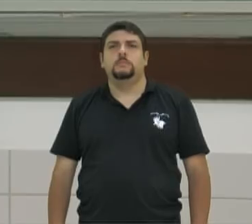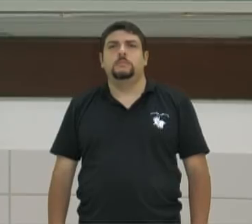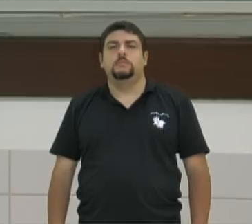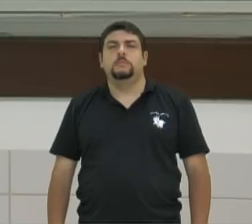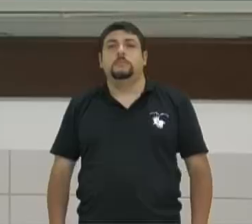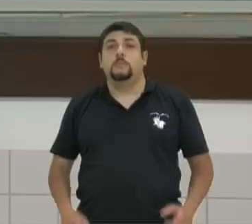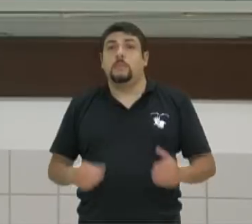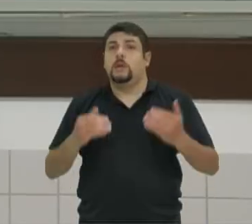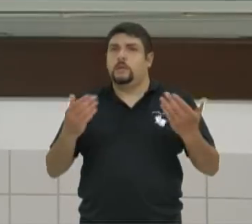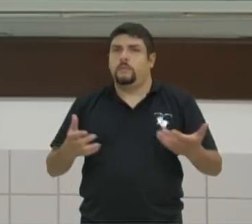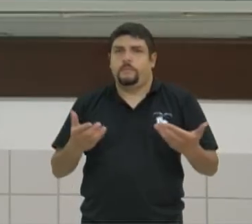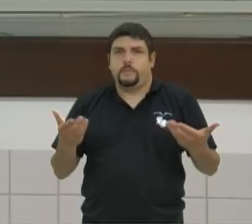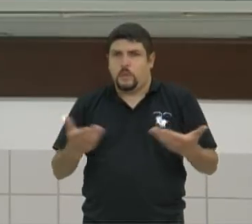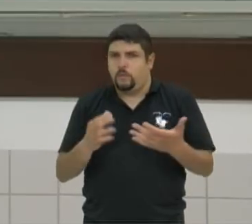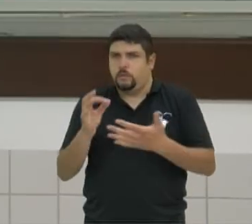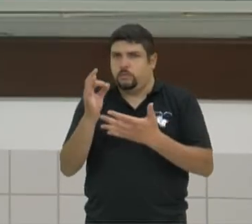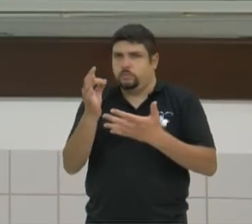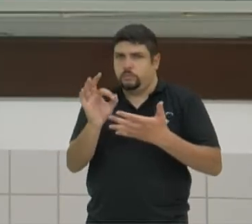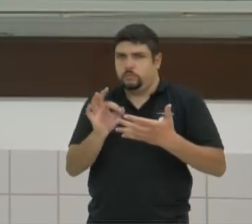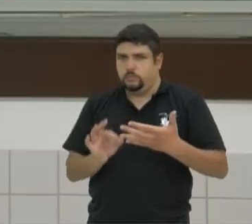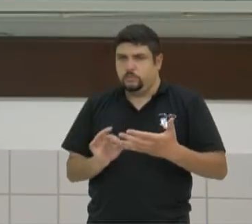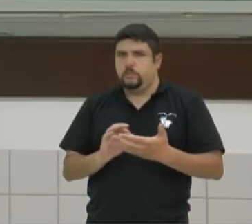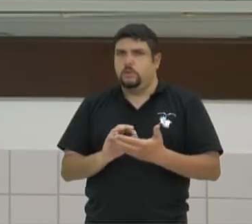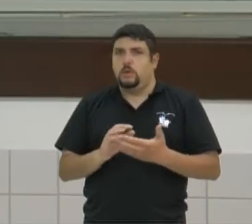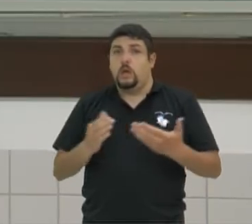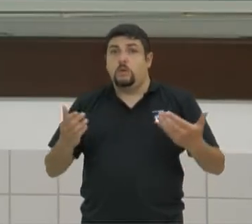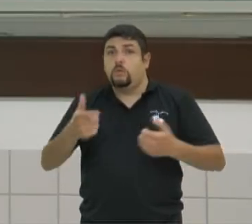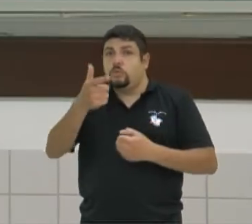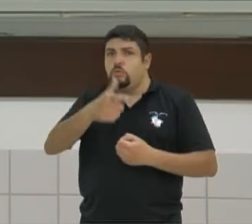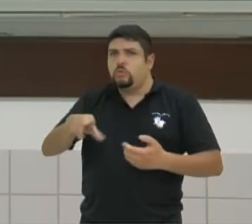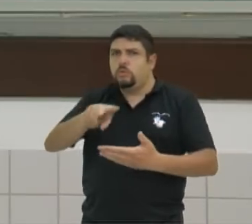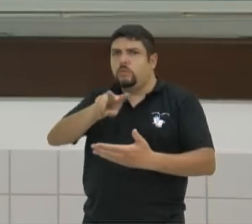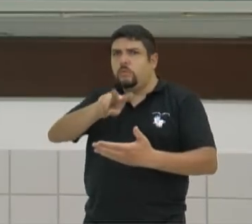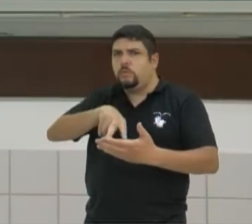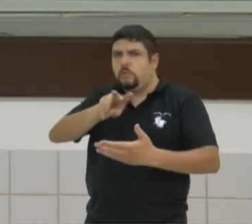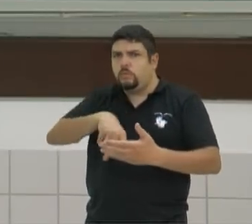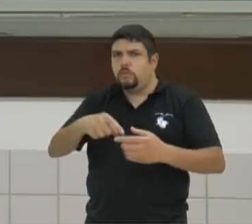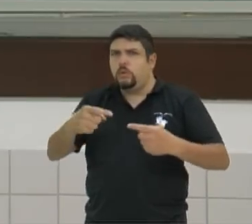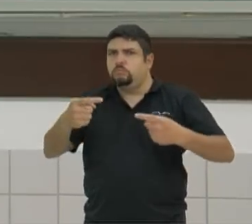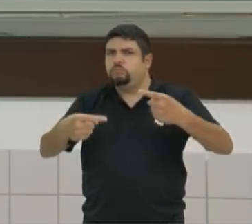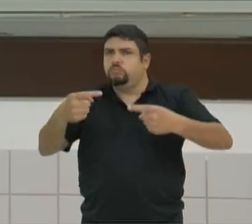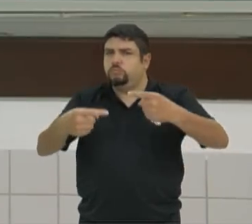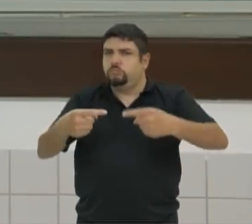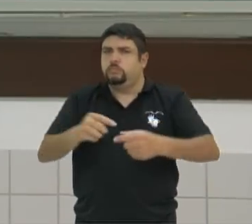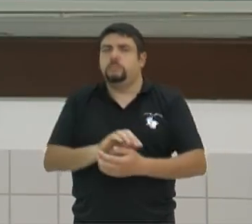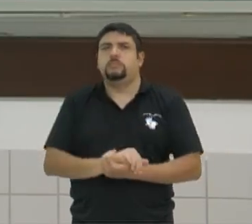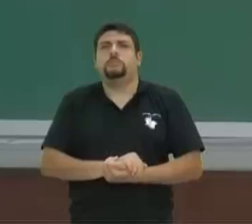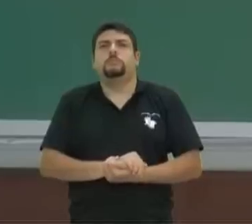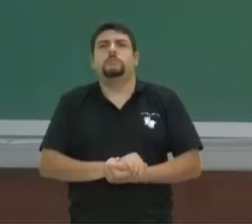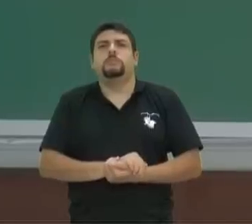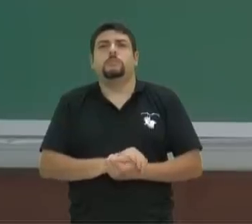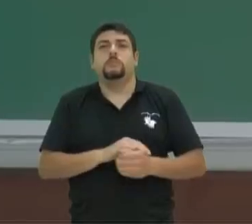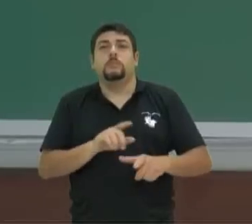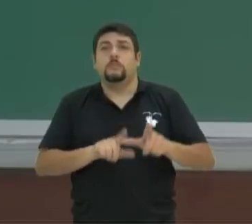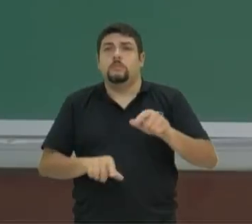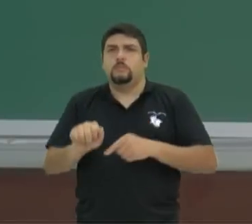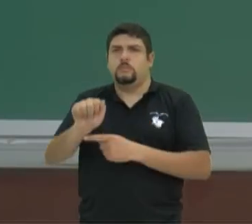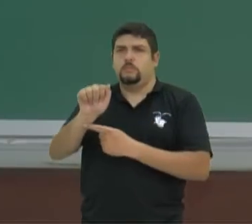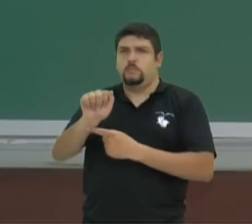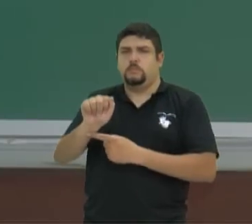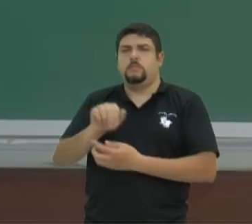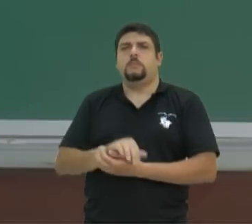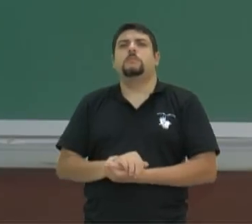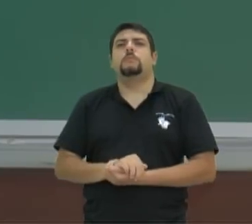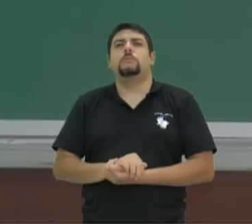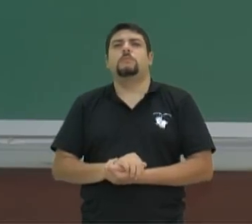Então, pessoal, nós vamos fazer a correção nesse exercício agora. Vamos ler as alternativas e debatê-las um pouquinho. Olha só. Na letra A dizia assim, ó, a